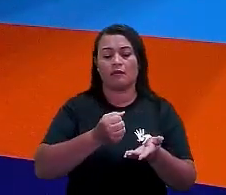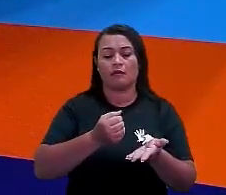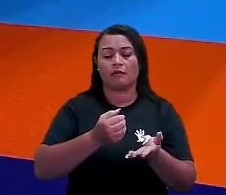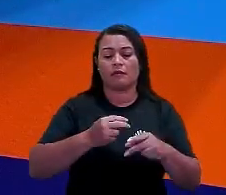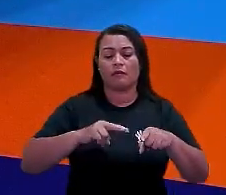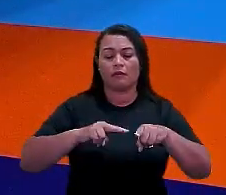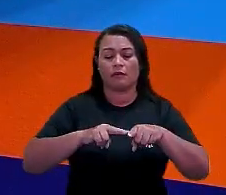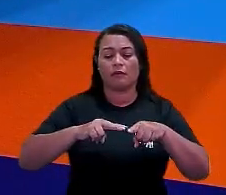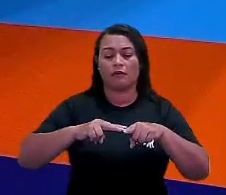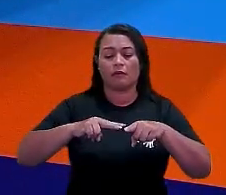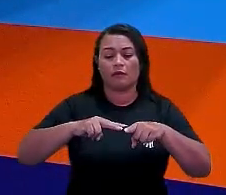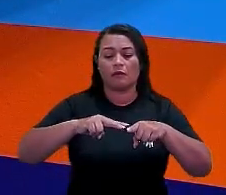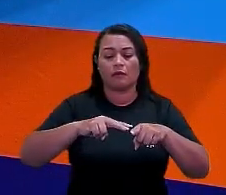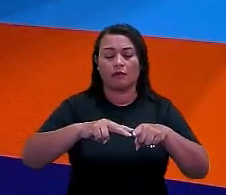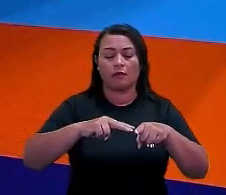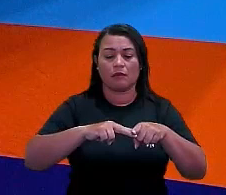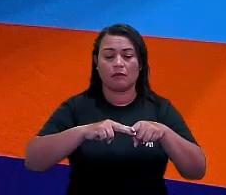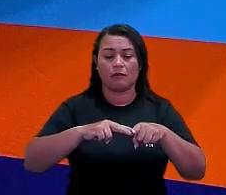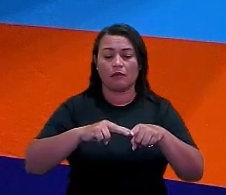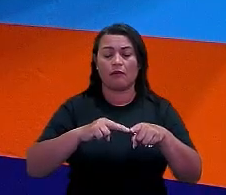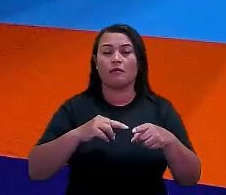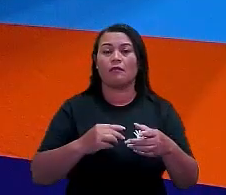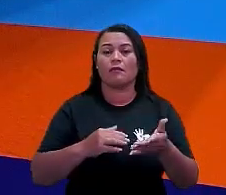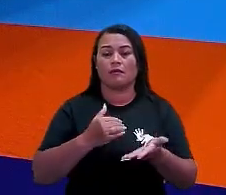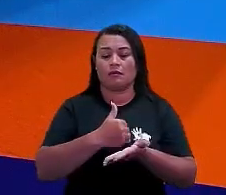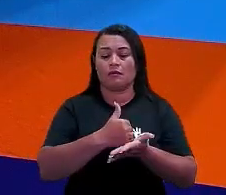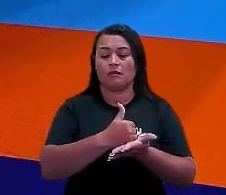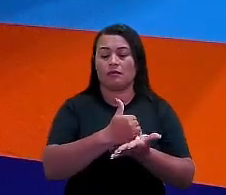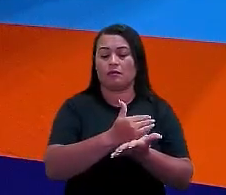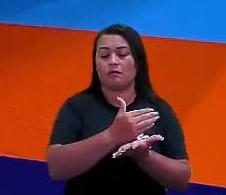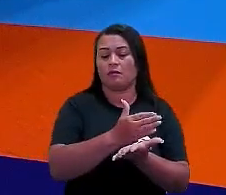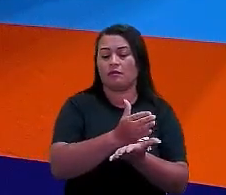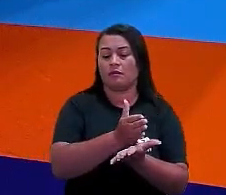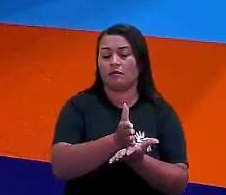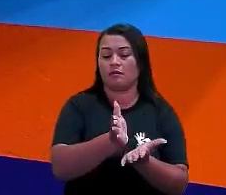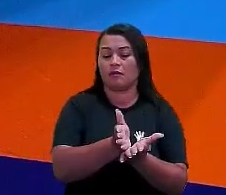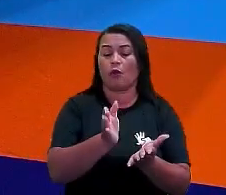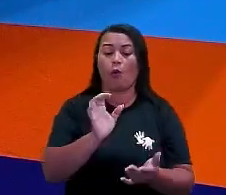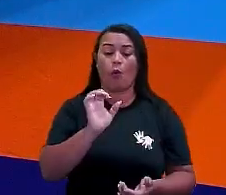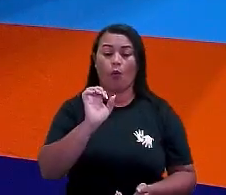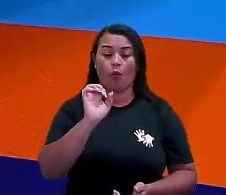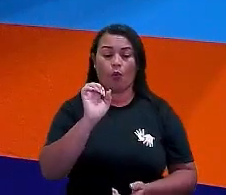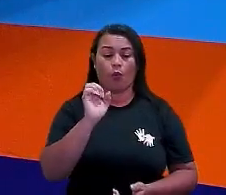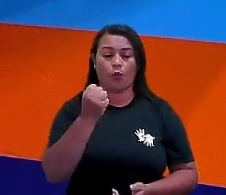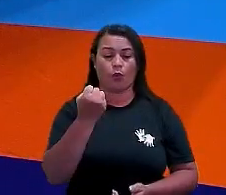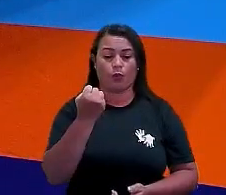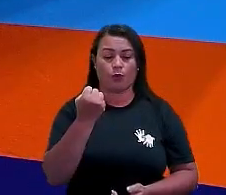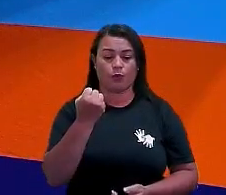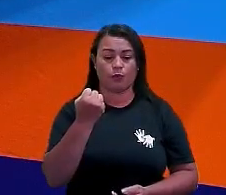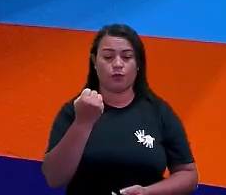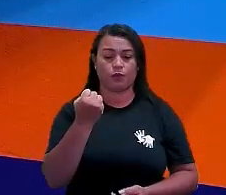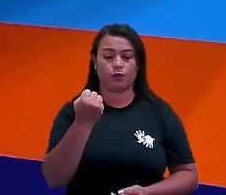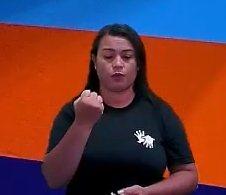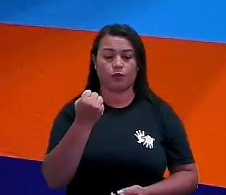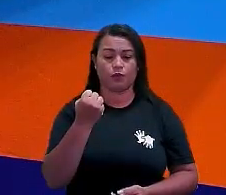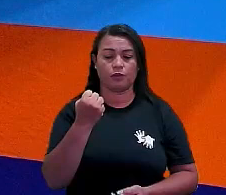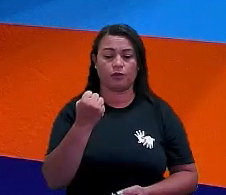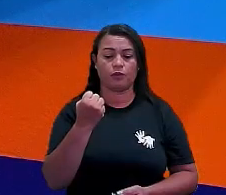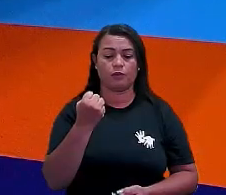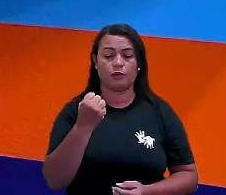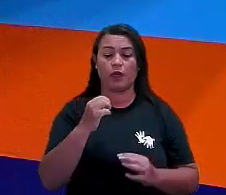1, 2, 3, 4, 5, 6, 7 e 8. Tem 8 fatias. Dessas 8